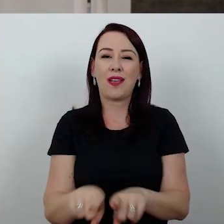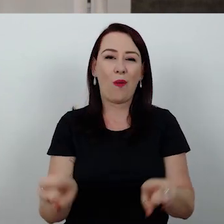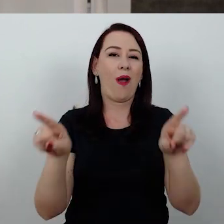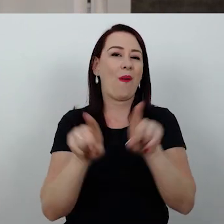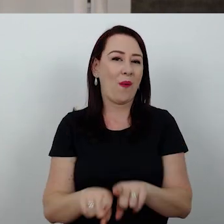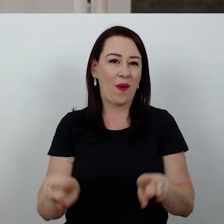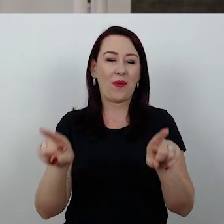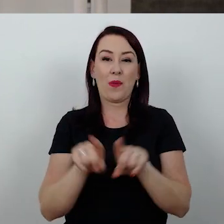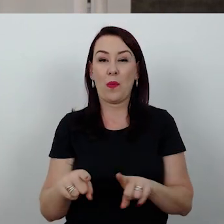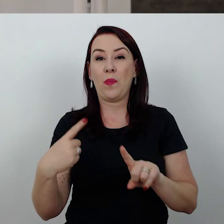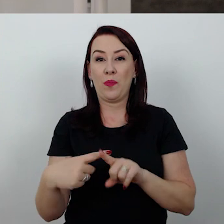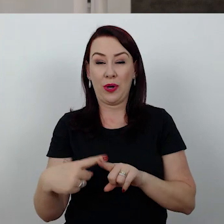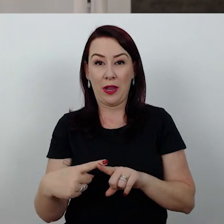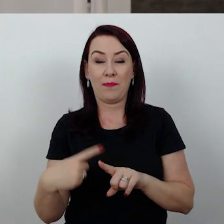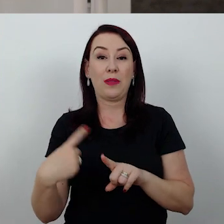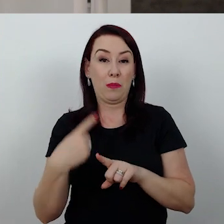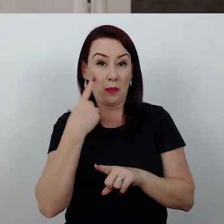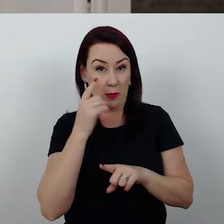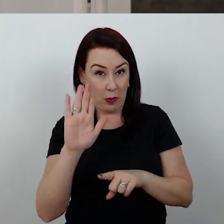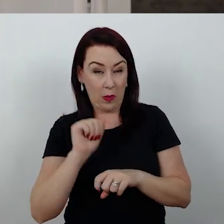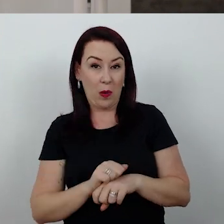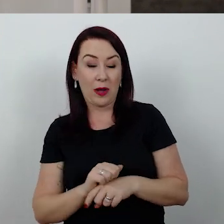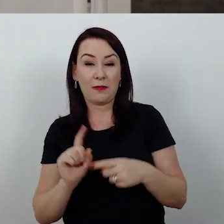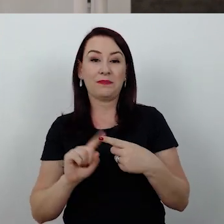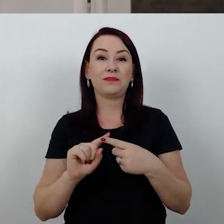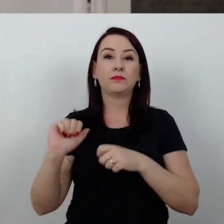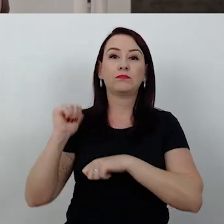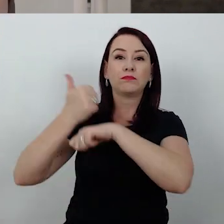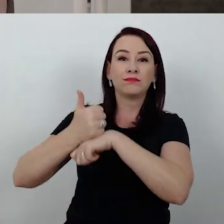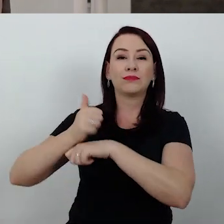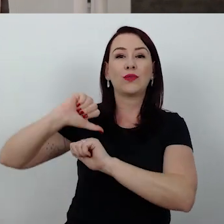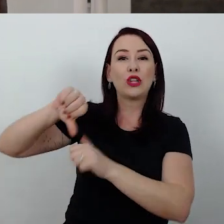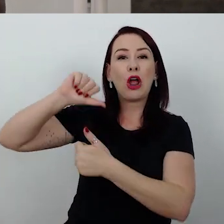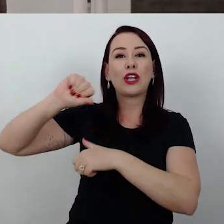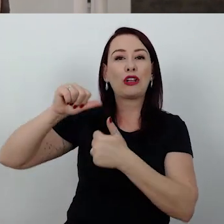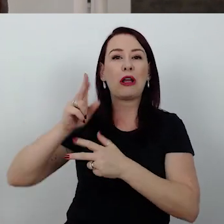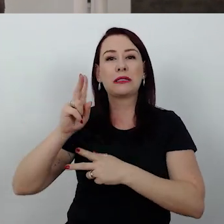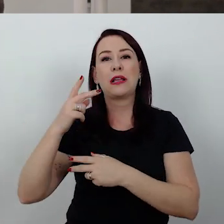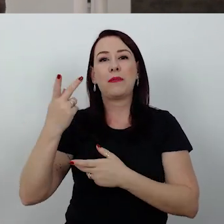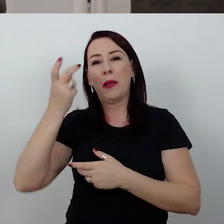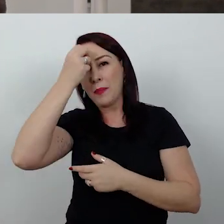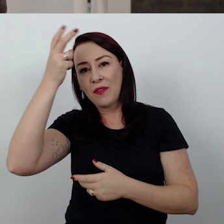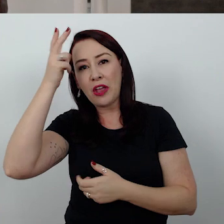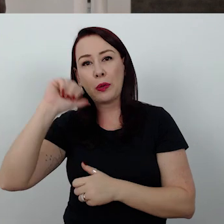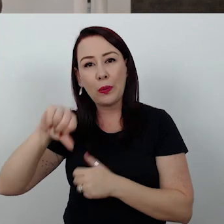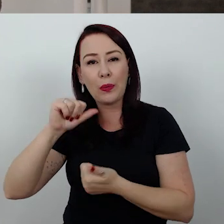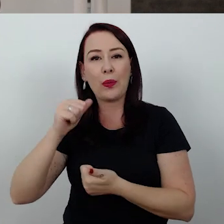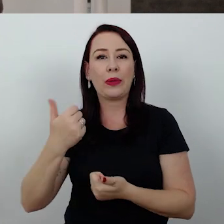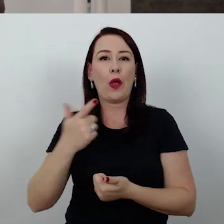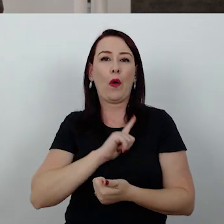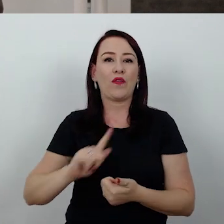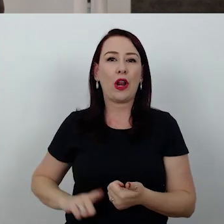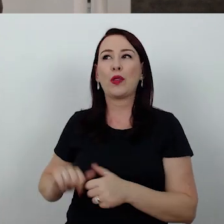Porque, em relação à gestão pública, a gente tem muita mudança também de governo, né?